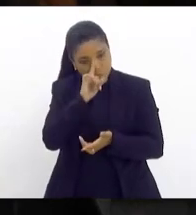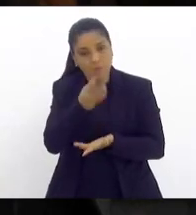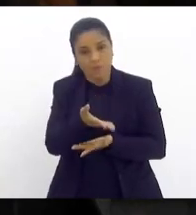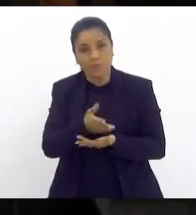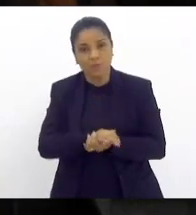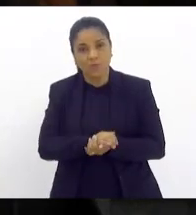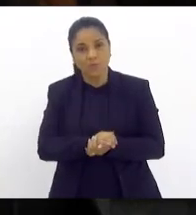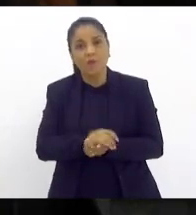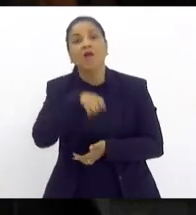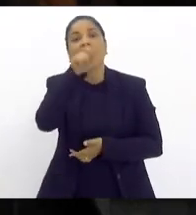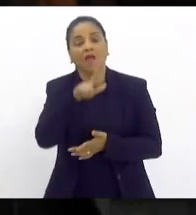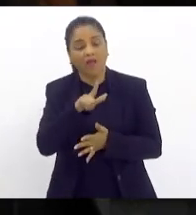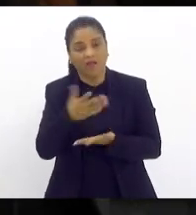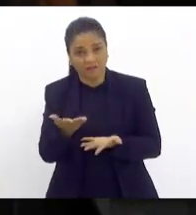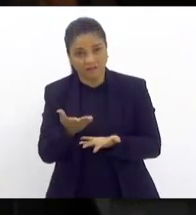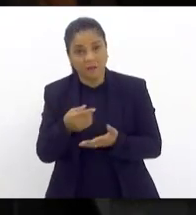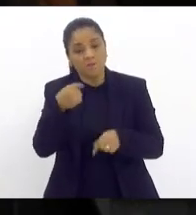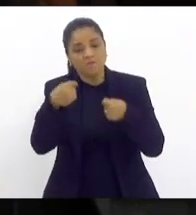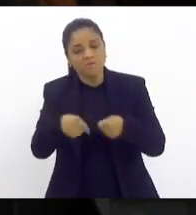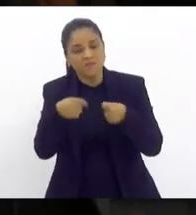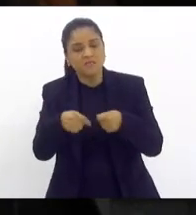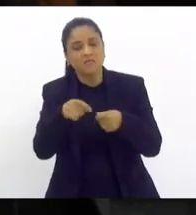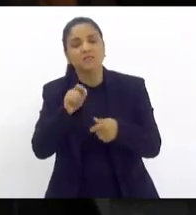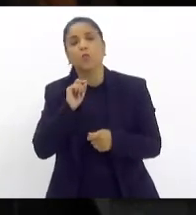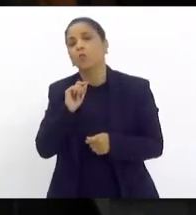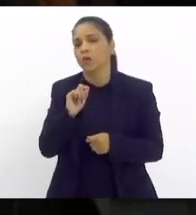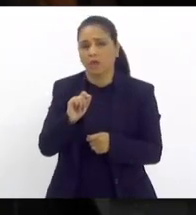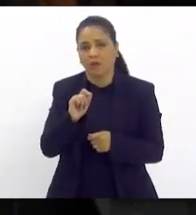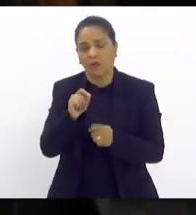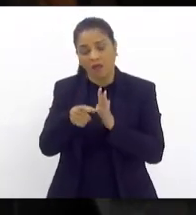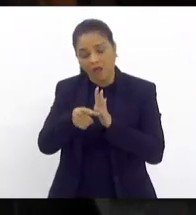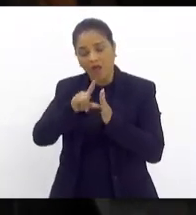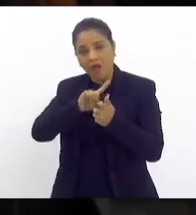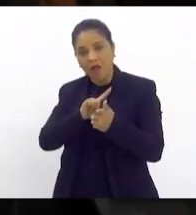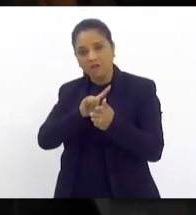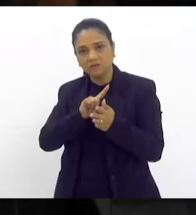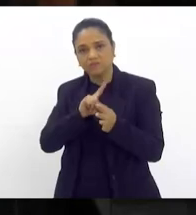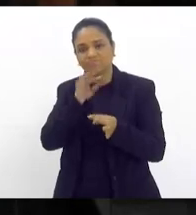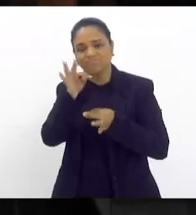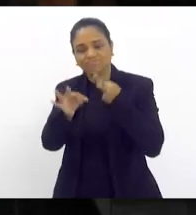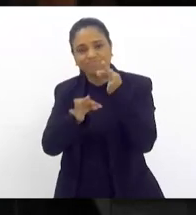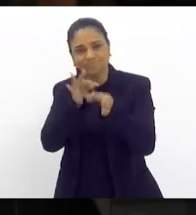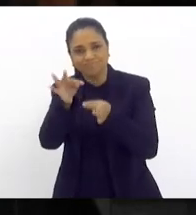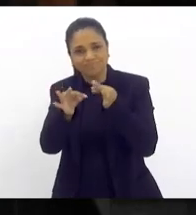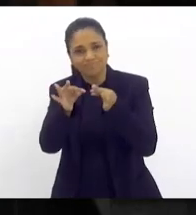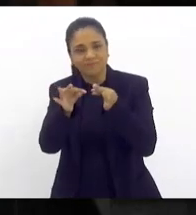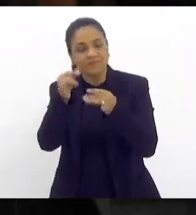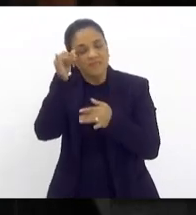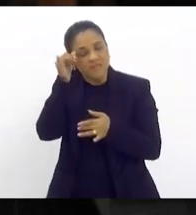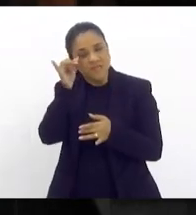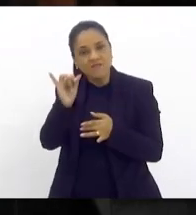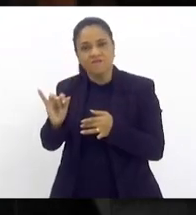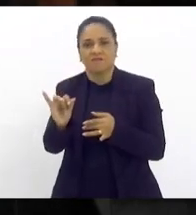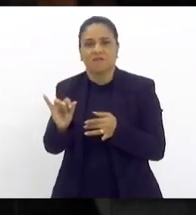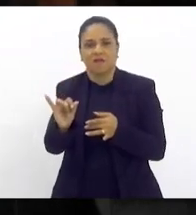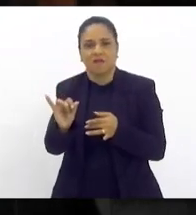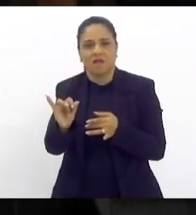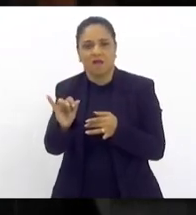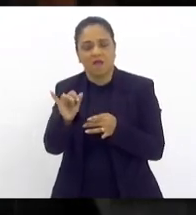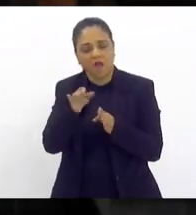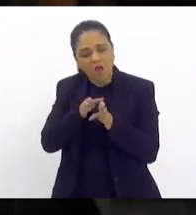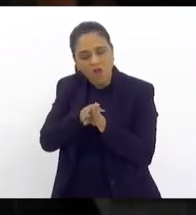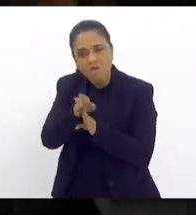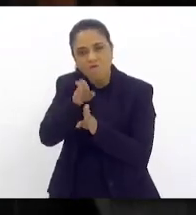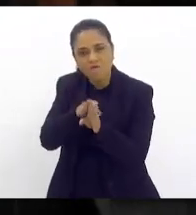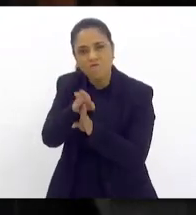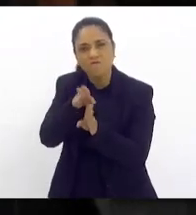risco então nós temos que trabalhar com uma coisa que não existe no Brasil que é a cultura da prevenção que a cultura ela não violência